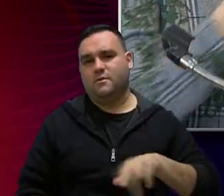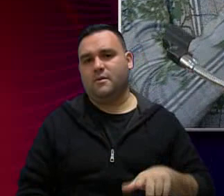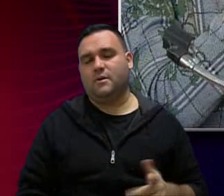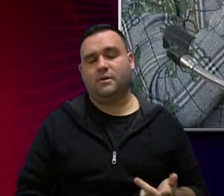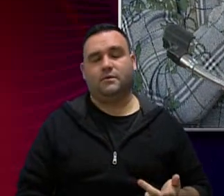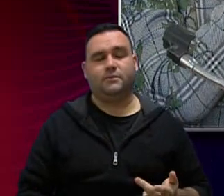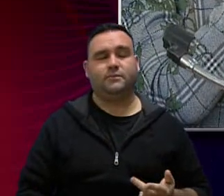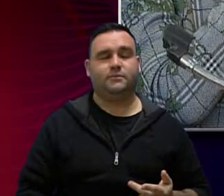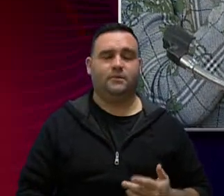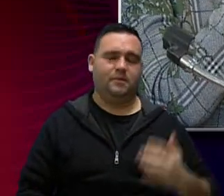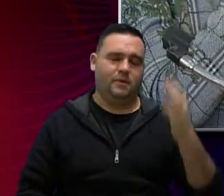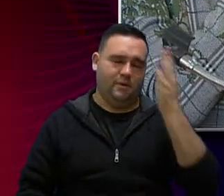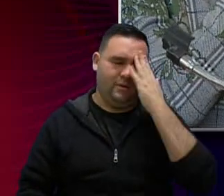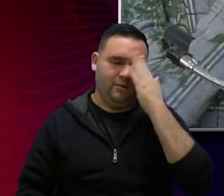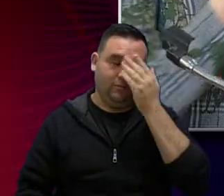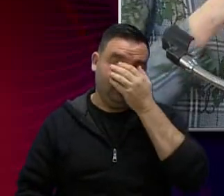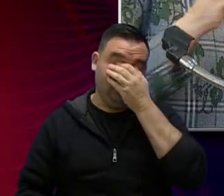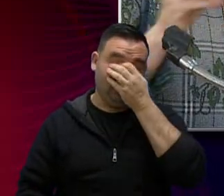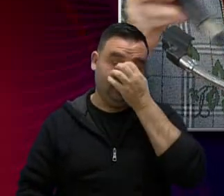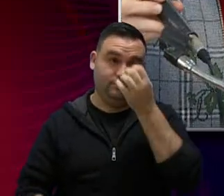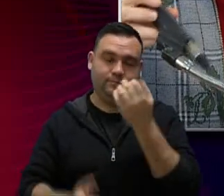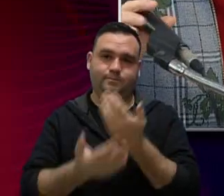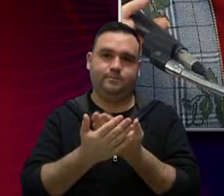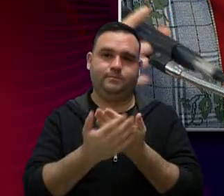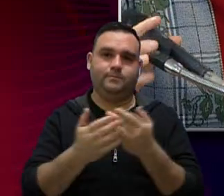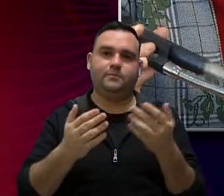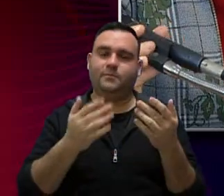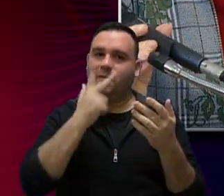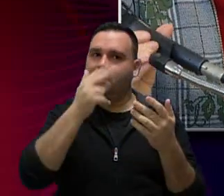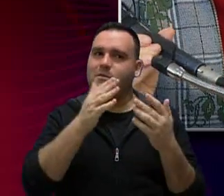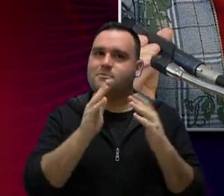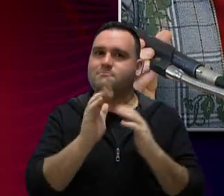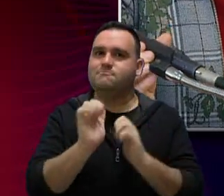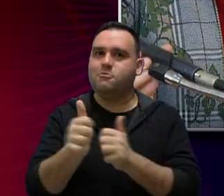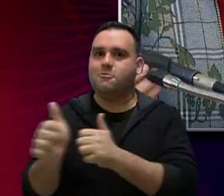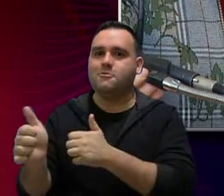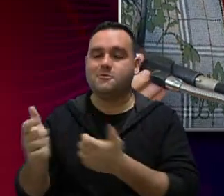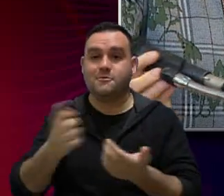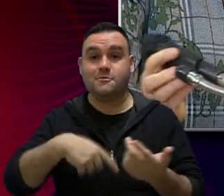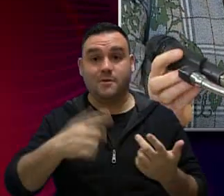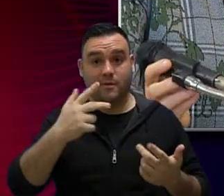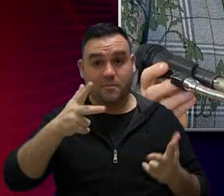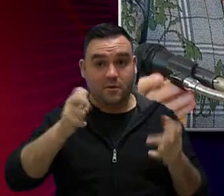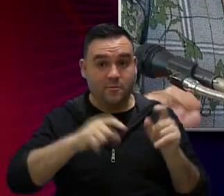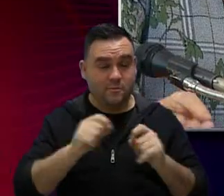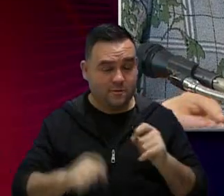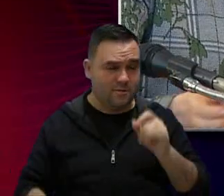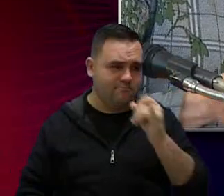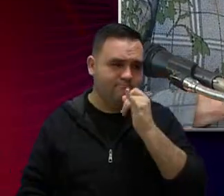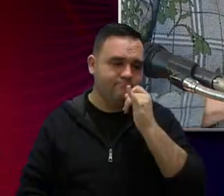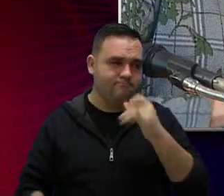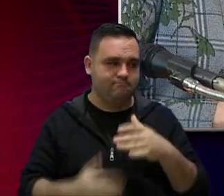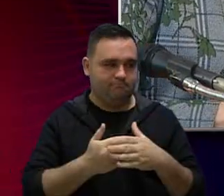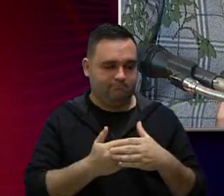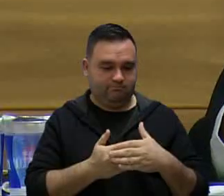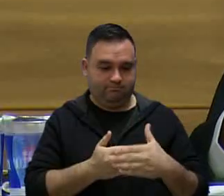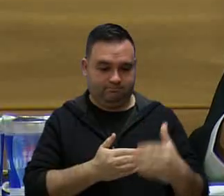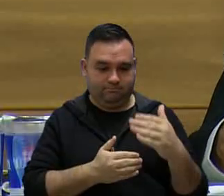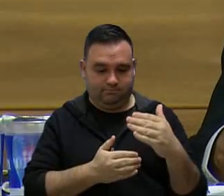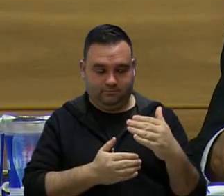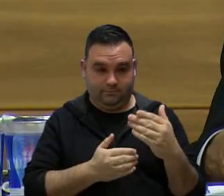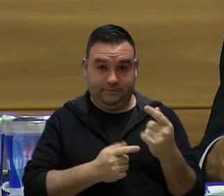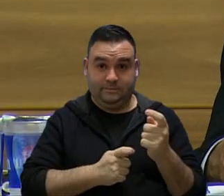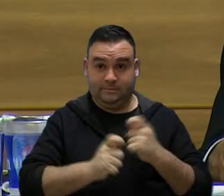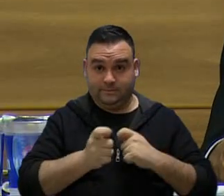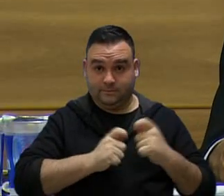vereadora assim eu entendo tudo linear aqui a gente vem aqui que assim a partir do momento que a